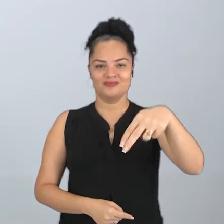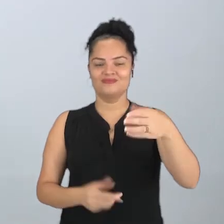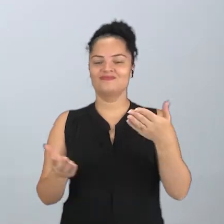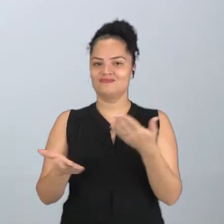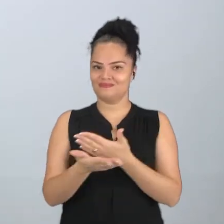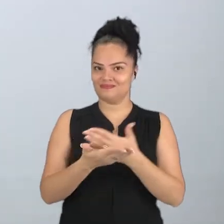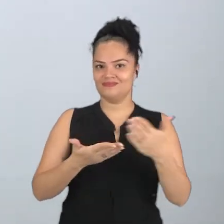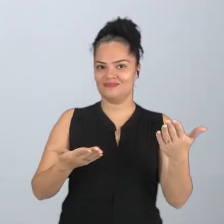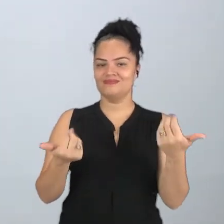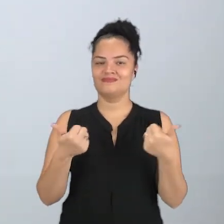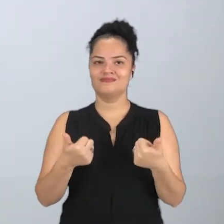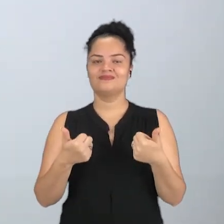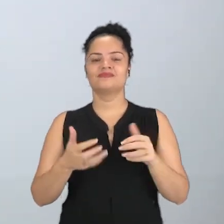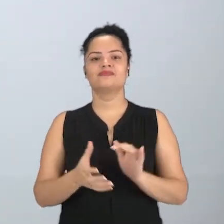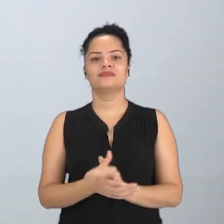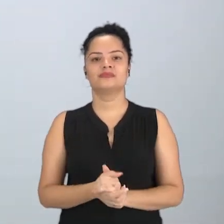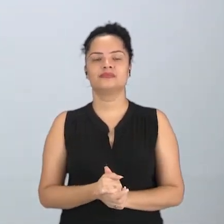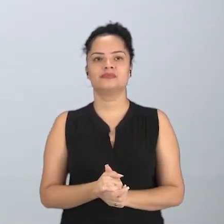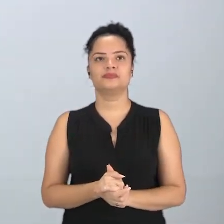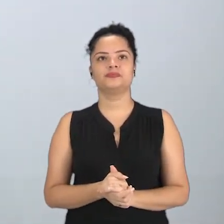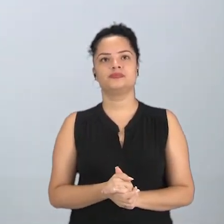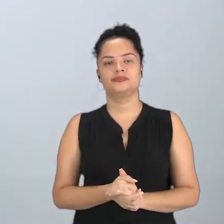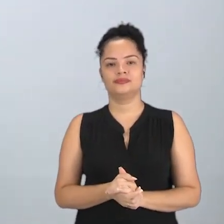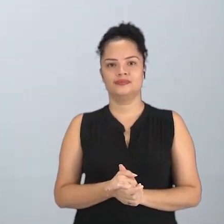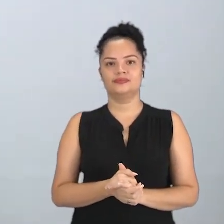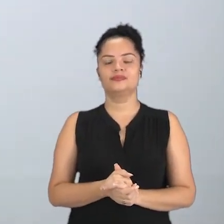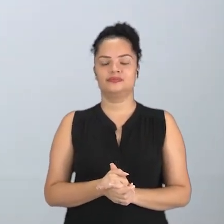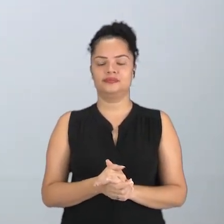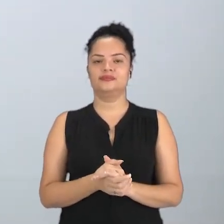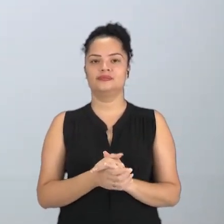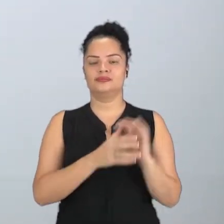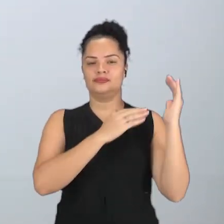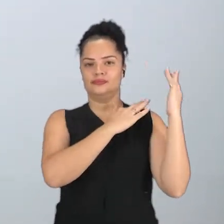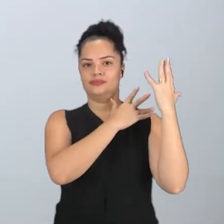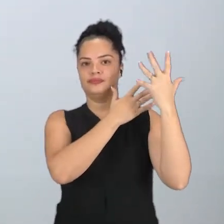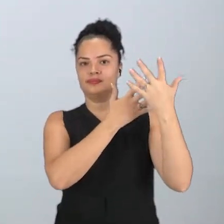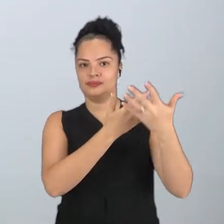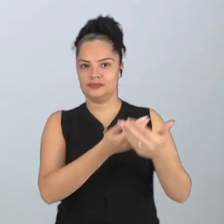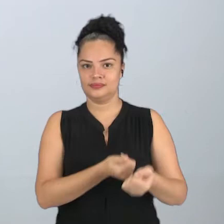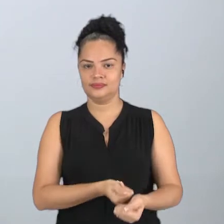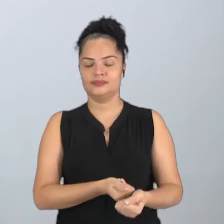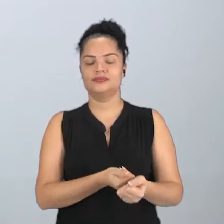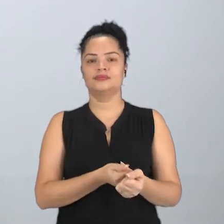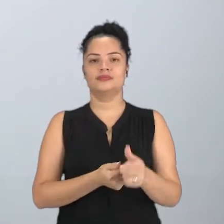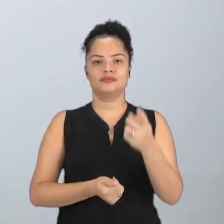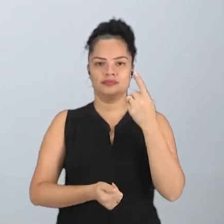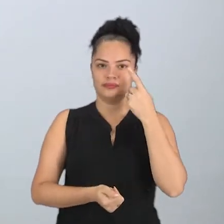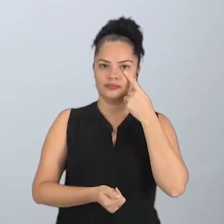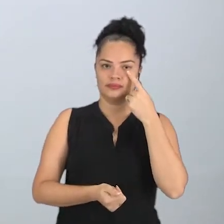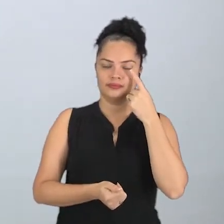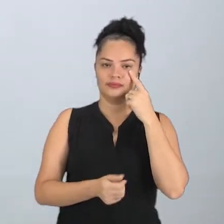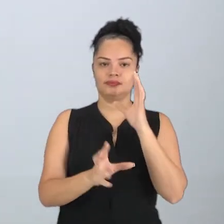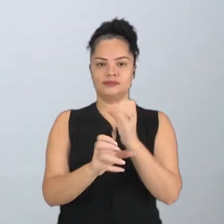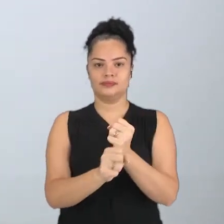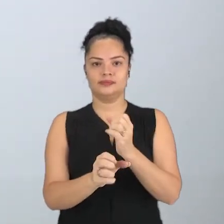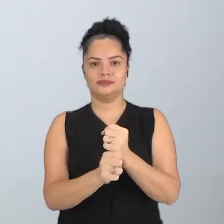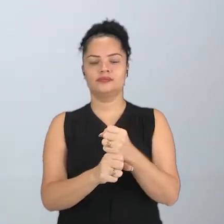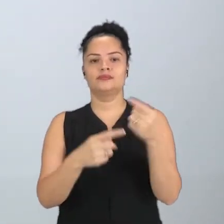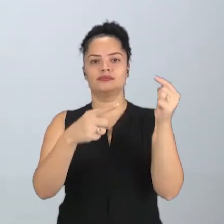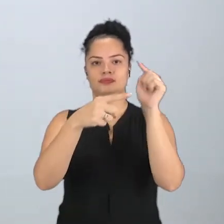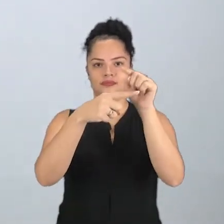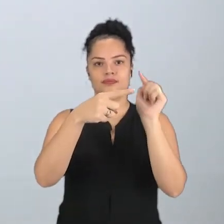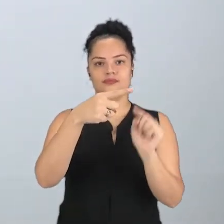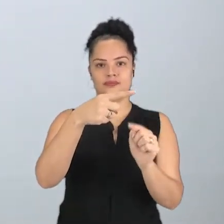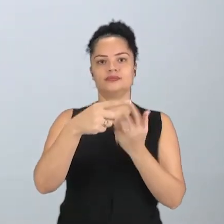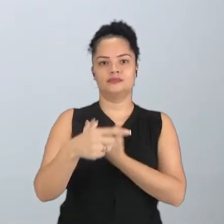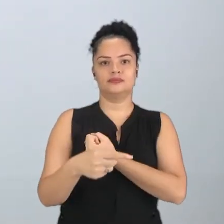iniciar. Bom, até aqui nós vamos ver hoje a última operação envolvendo números racionais,